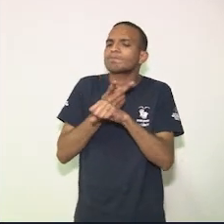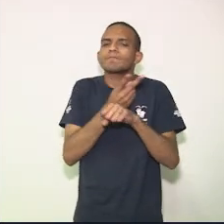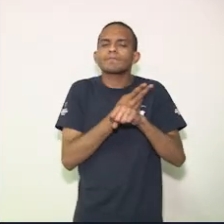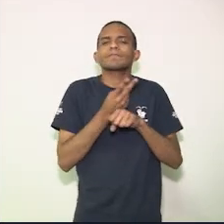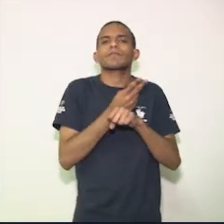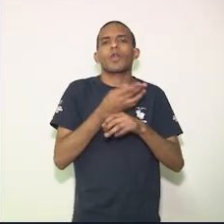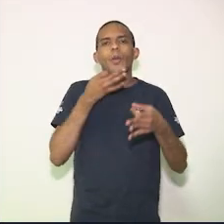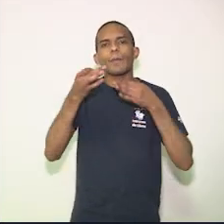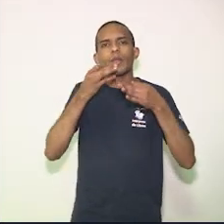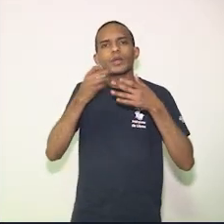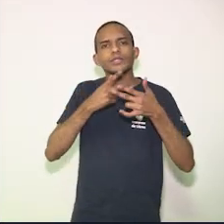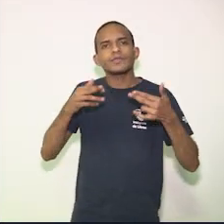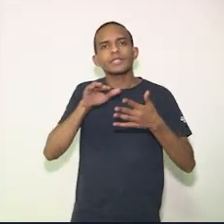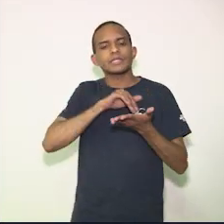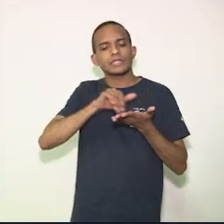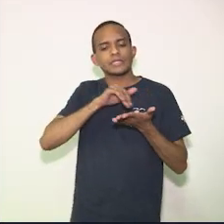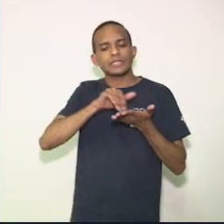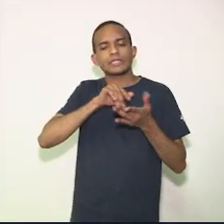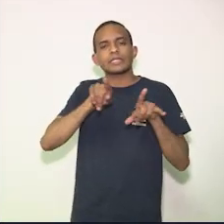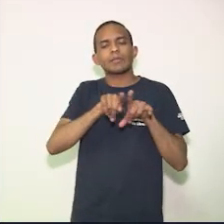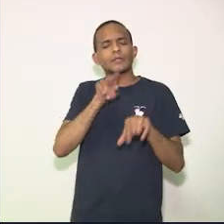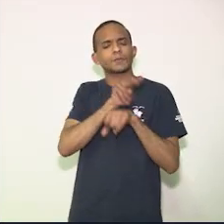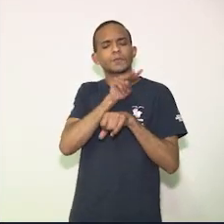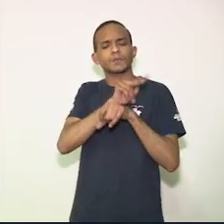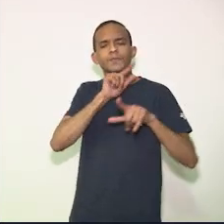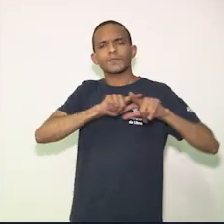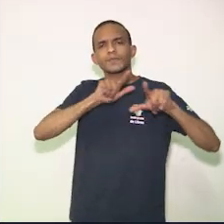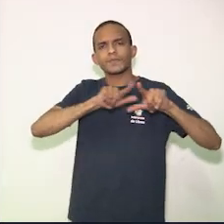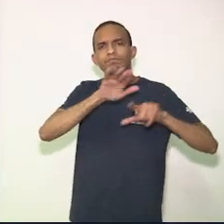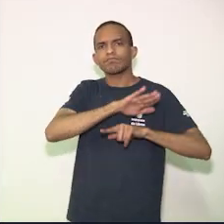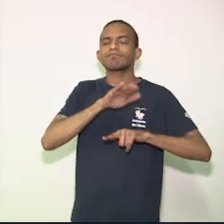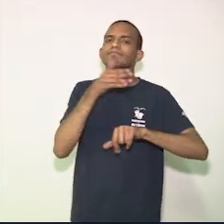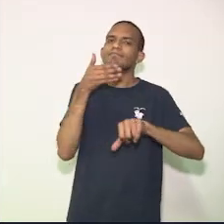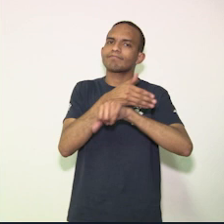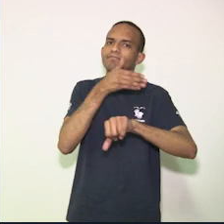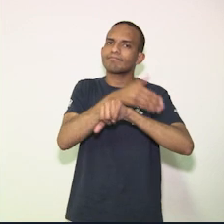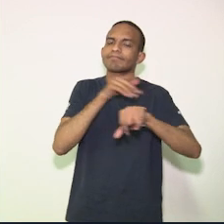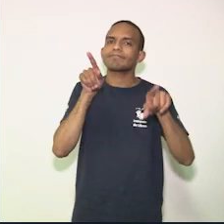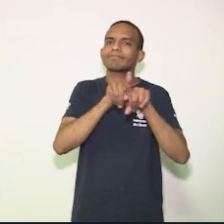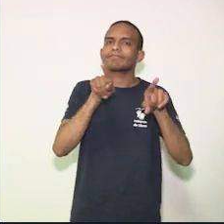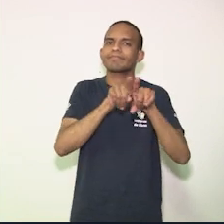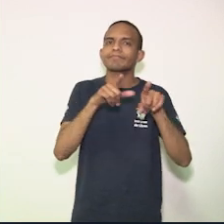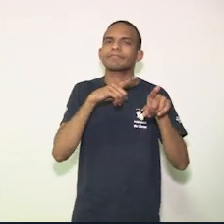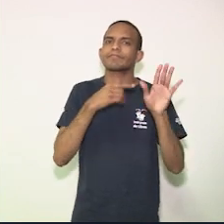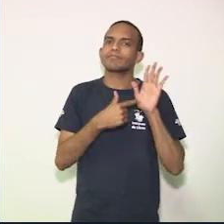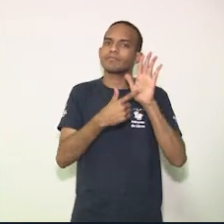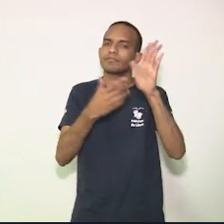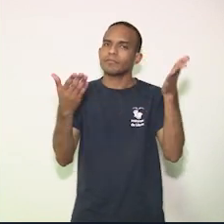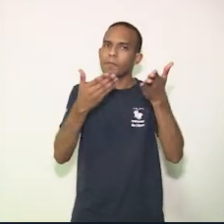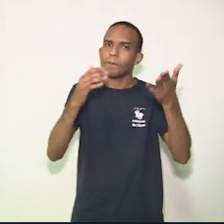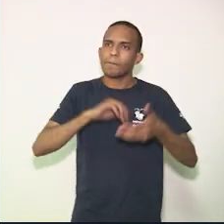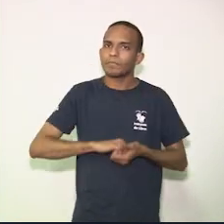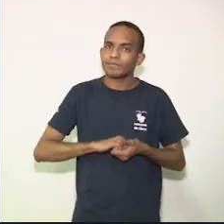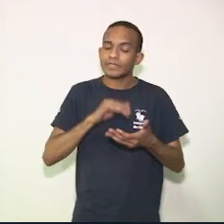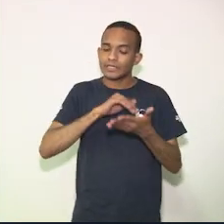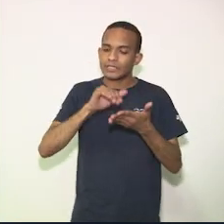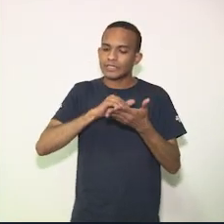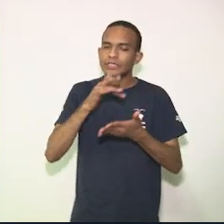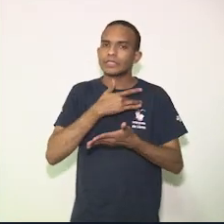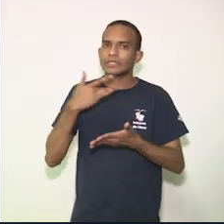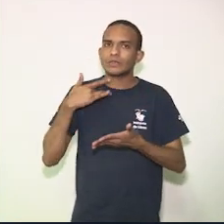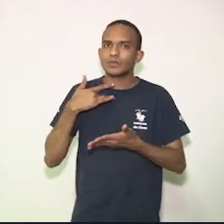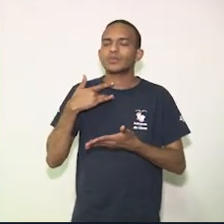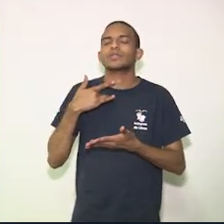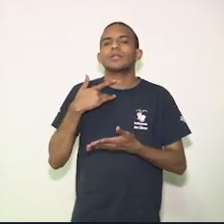que a Secretaria e a Vigilância Sanitária trazem, então, nesse momento. Então, a Secretaria Municipal de